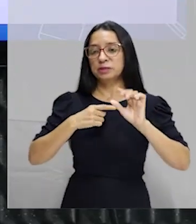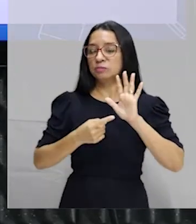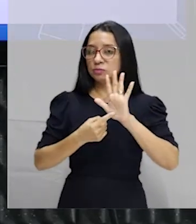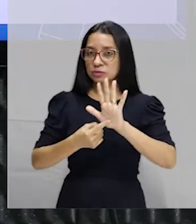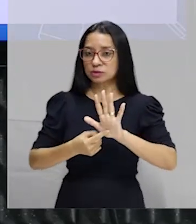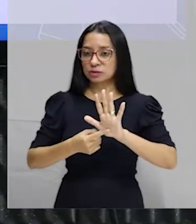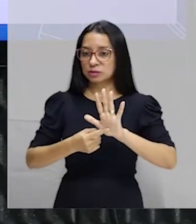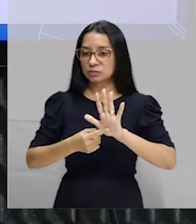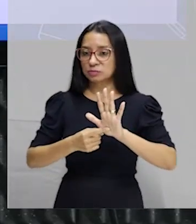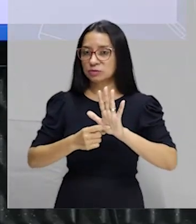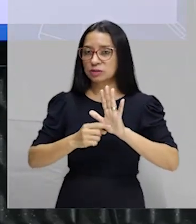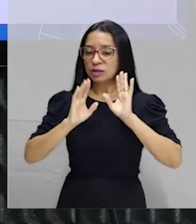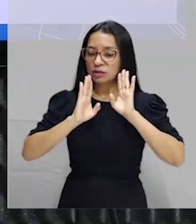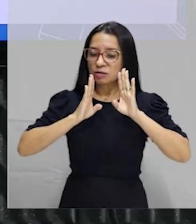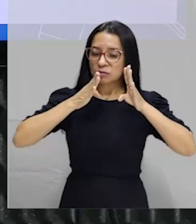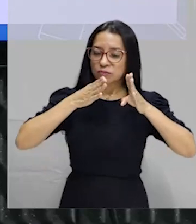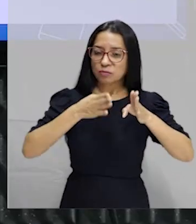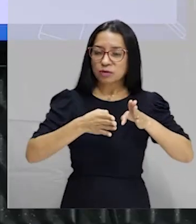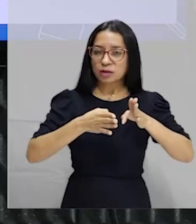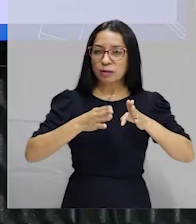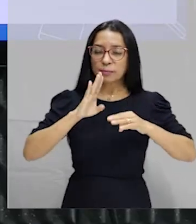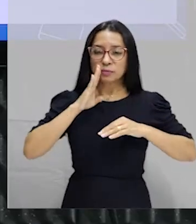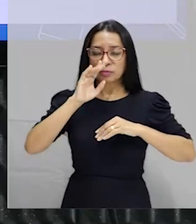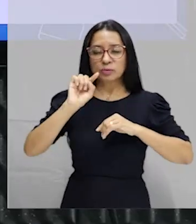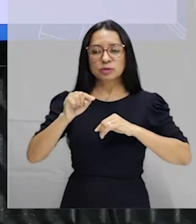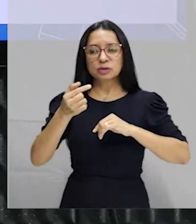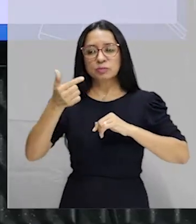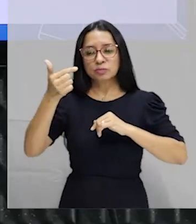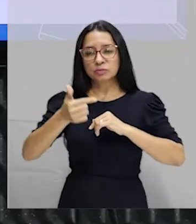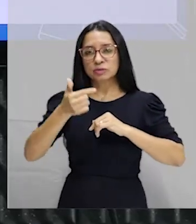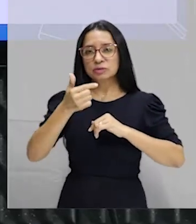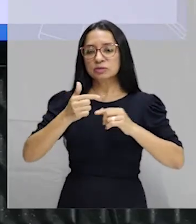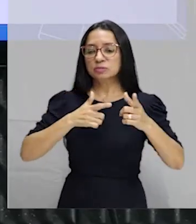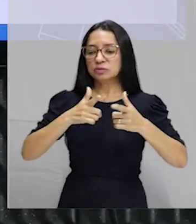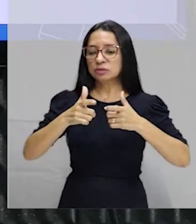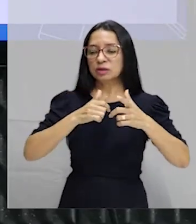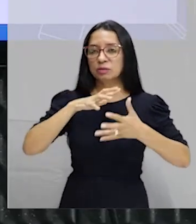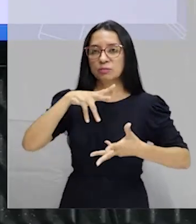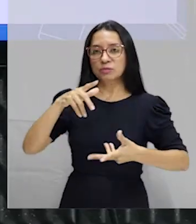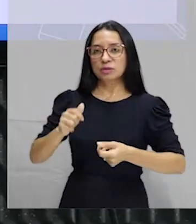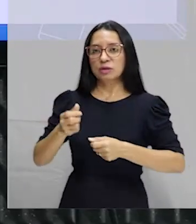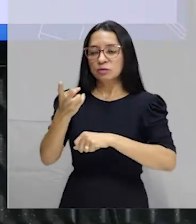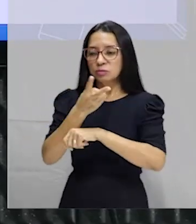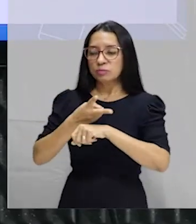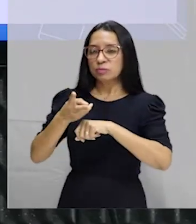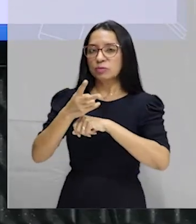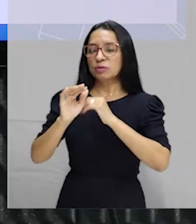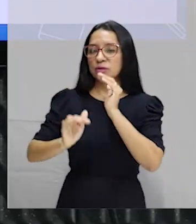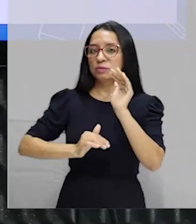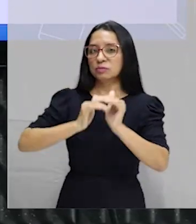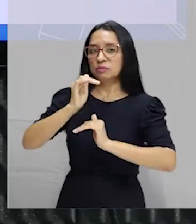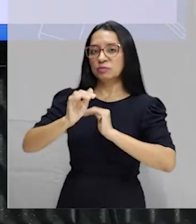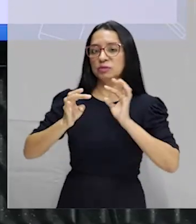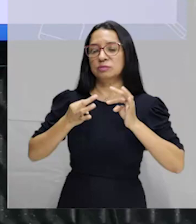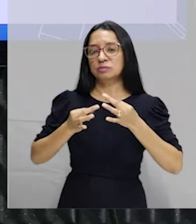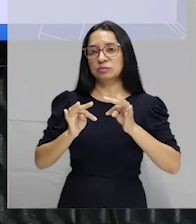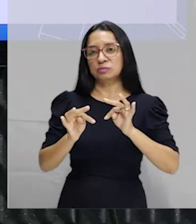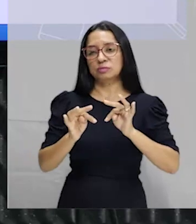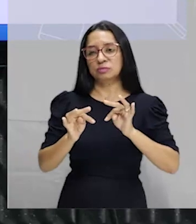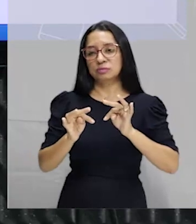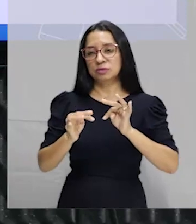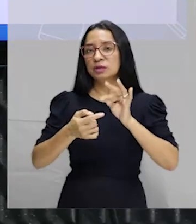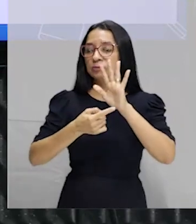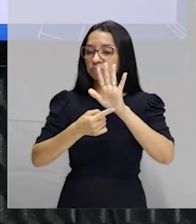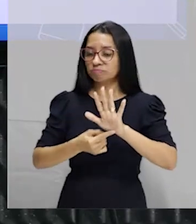se dedicar, né, principalmente após a Segunda Guerra Mundial, de buscar na evolução tecnológica meios de sobreviver e se destacar no